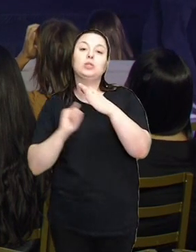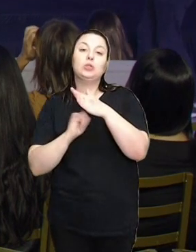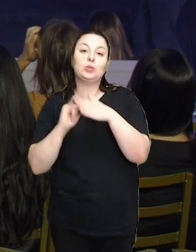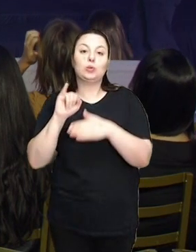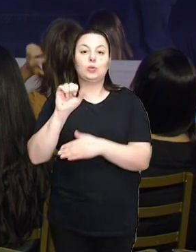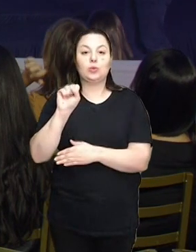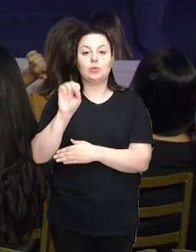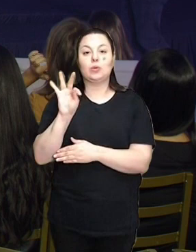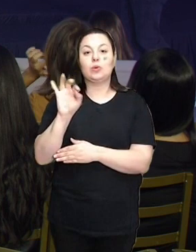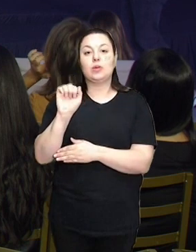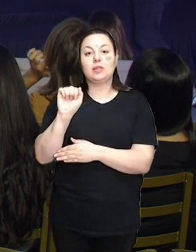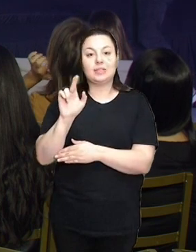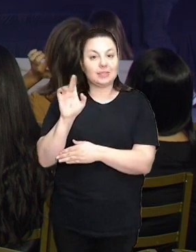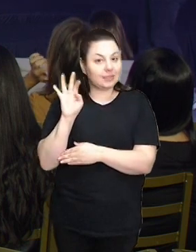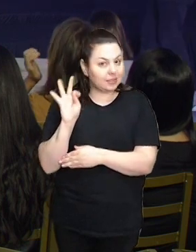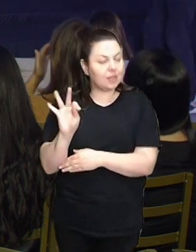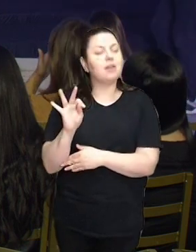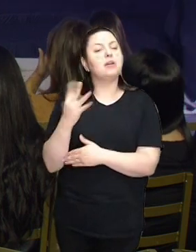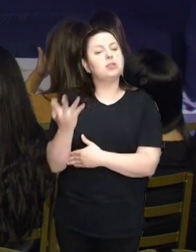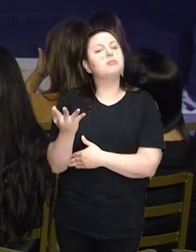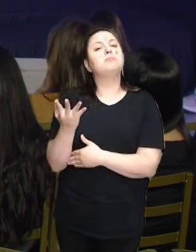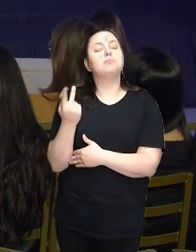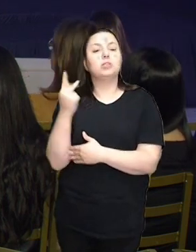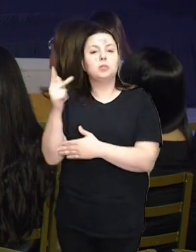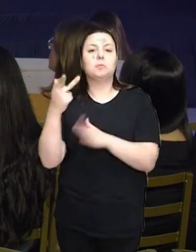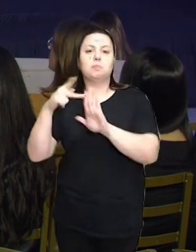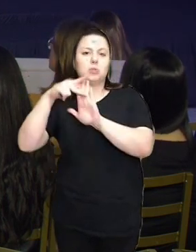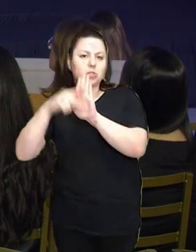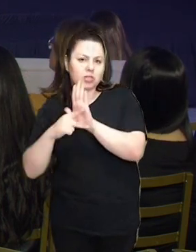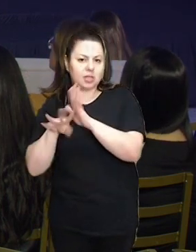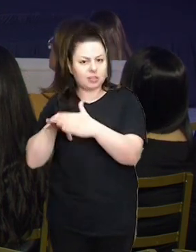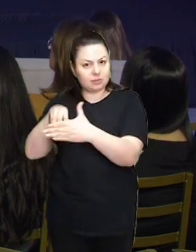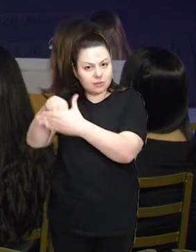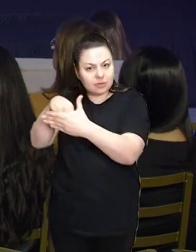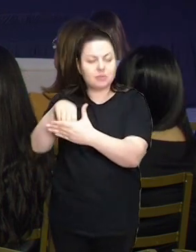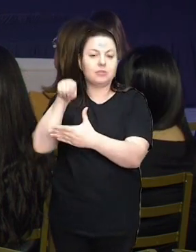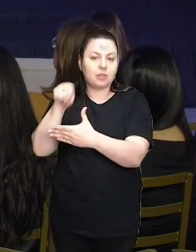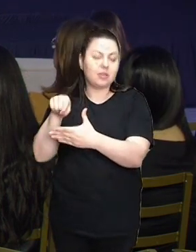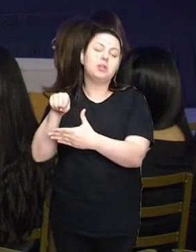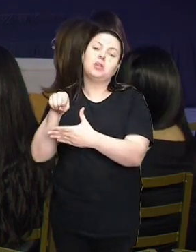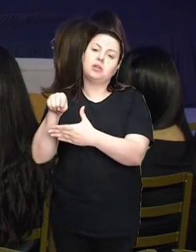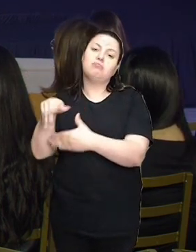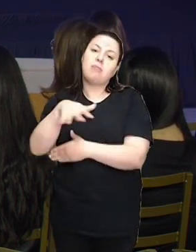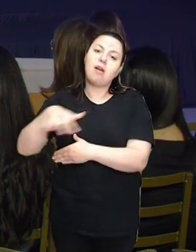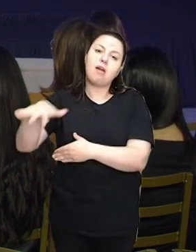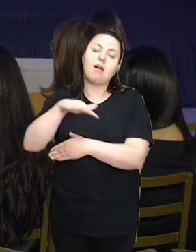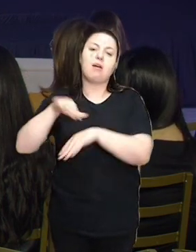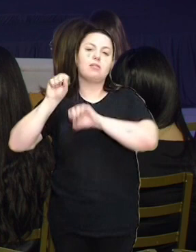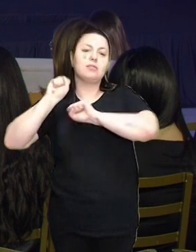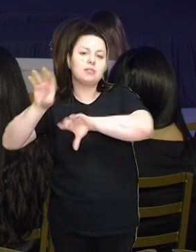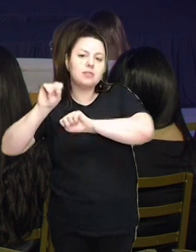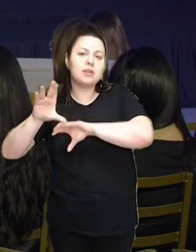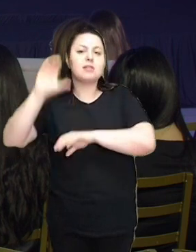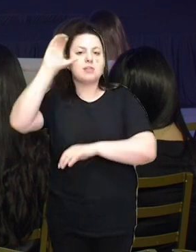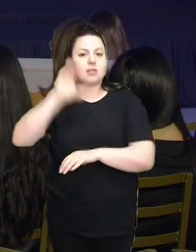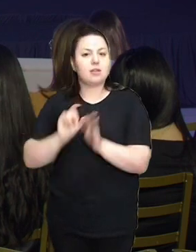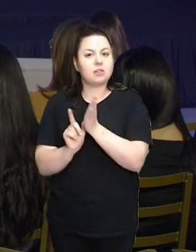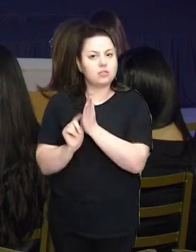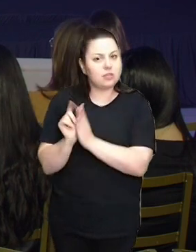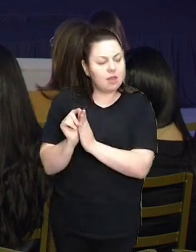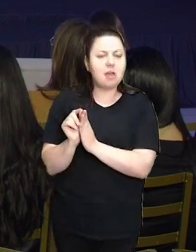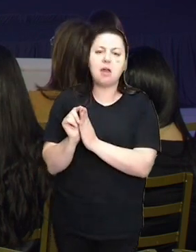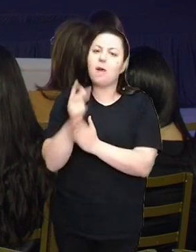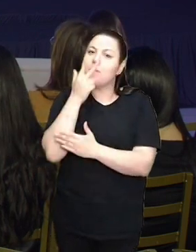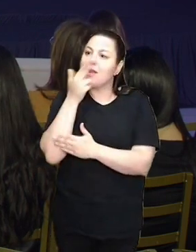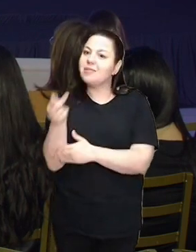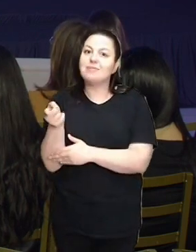E um dos projetos que vocês trabalham, dos programas que vocês trabalham, né, de educação, cidadania digital, e que tem tudo a ver aqui com o